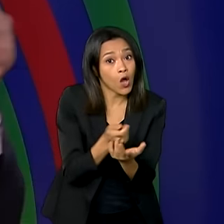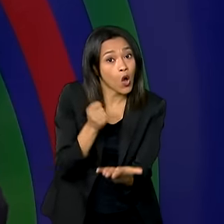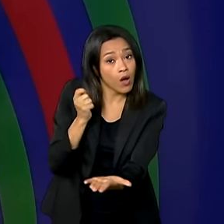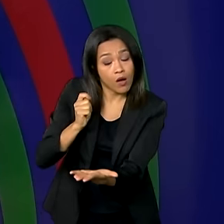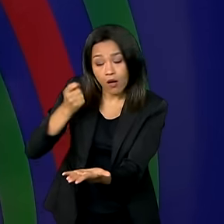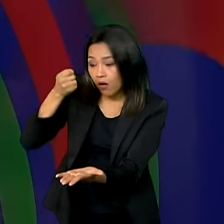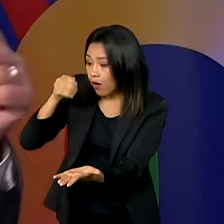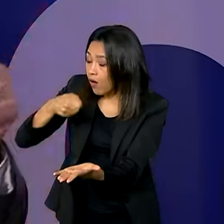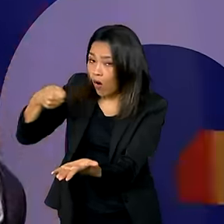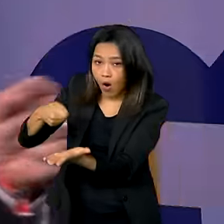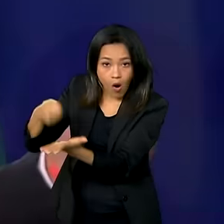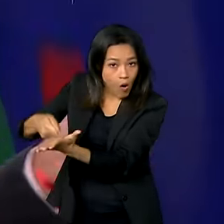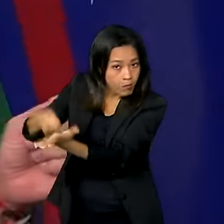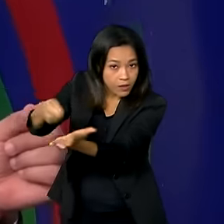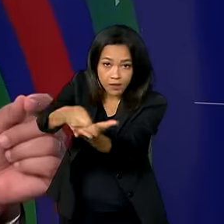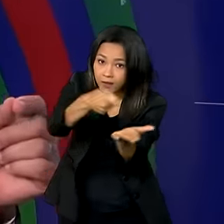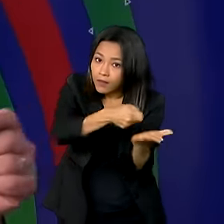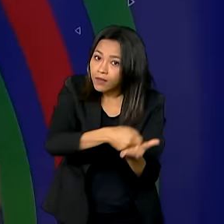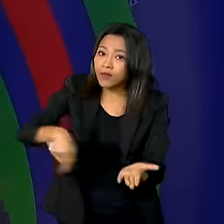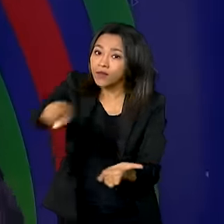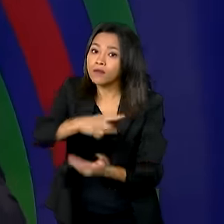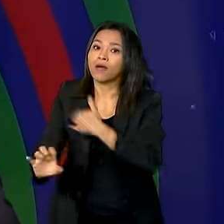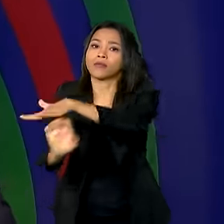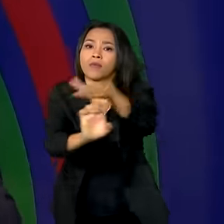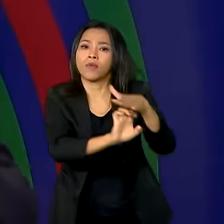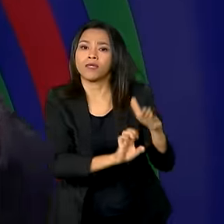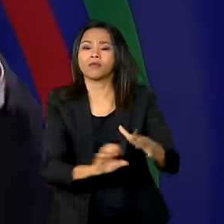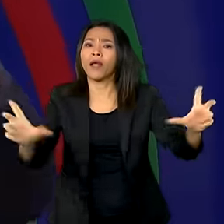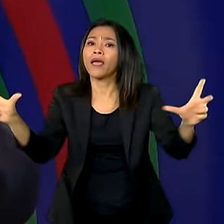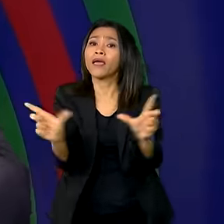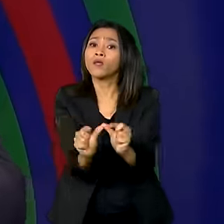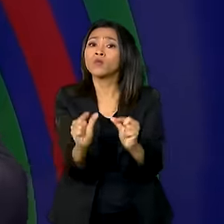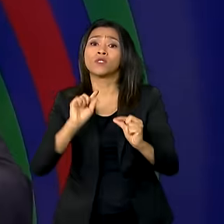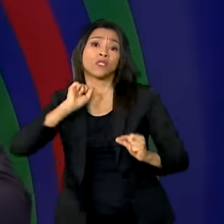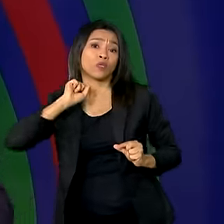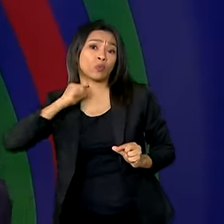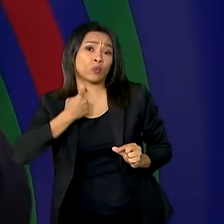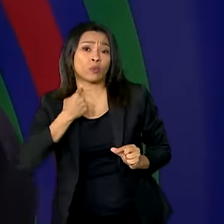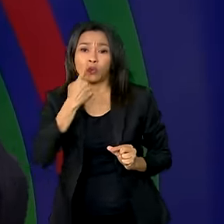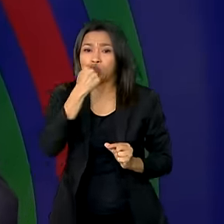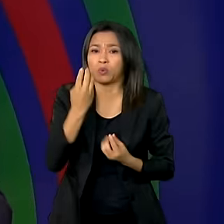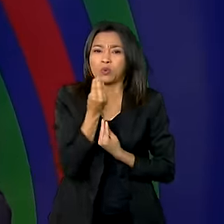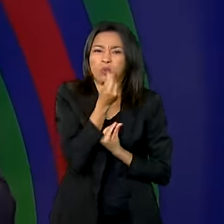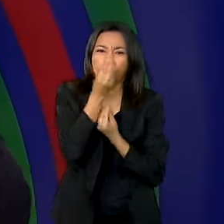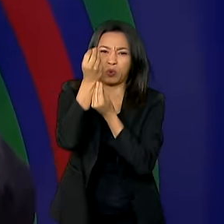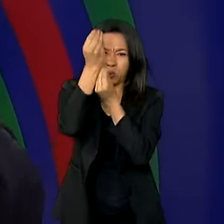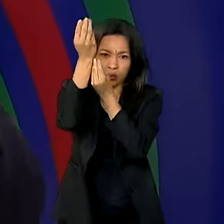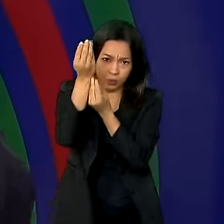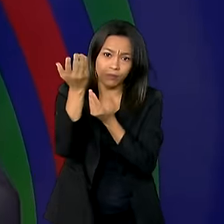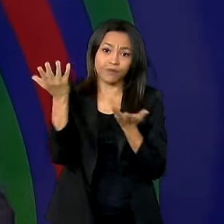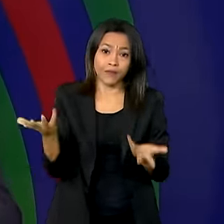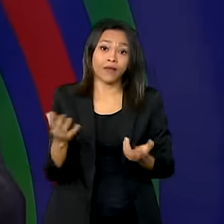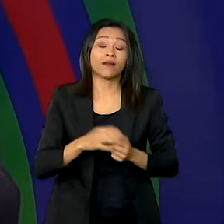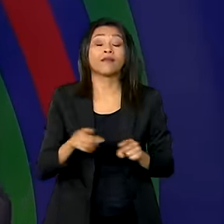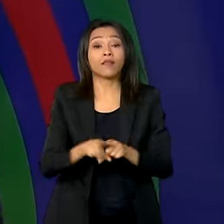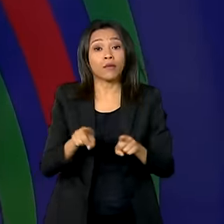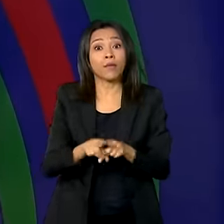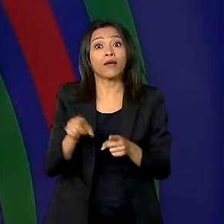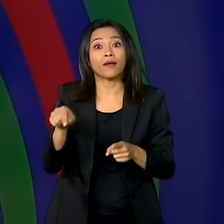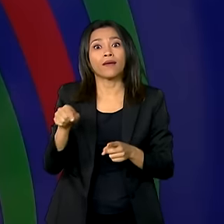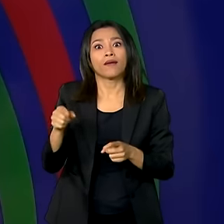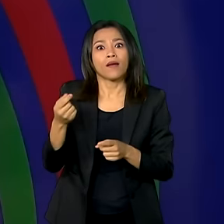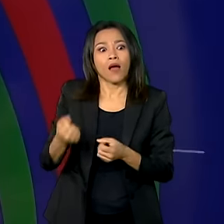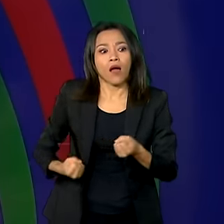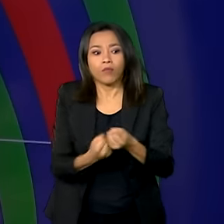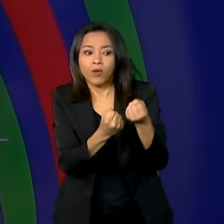para reduzir sua emissão, os vários setores econômicos, e com isso terem crédito, recuperando crédito, ou seja, financiando